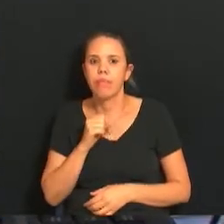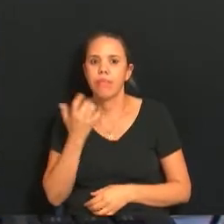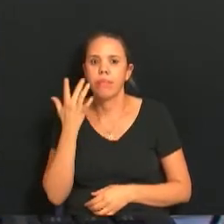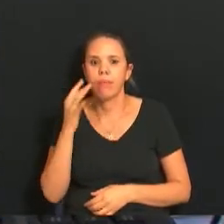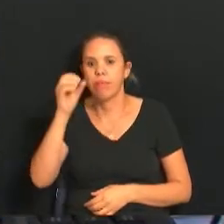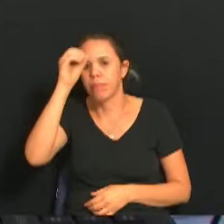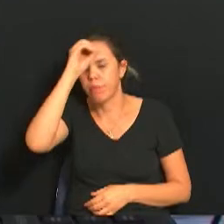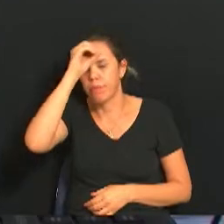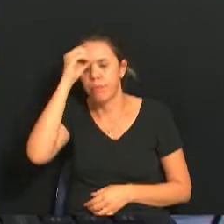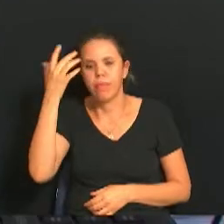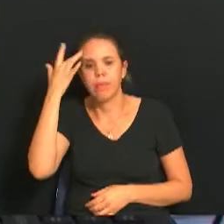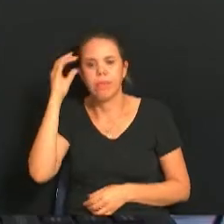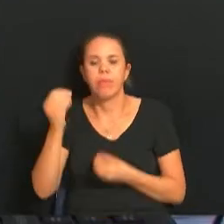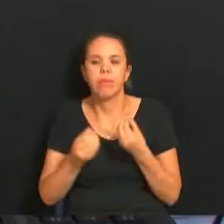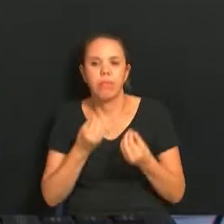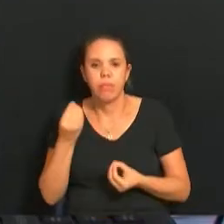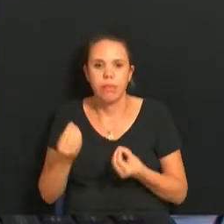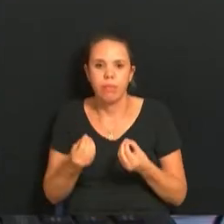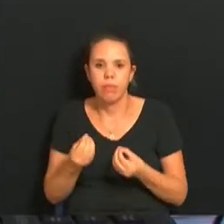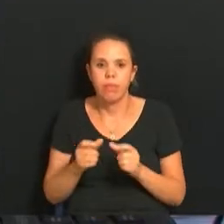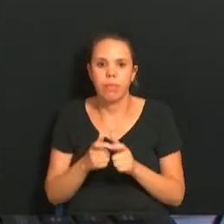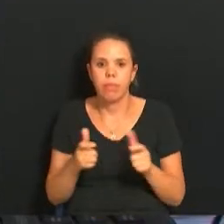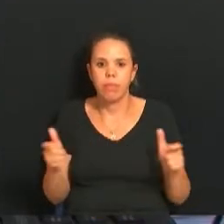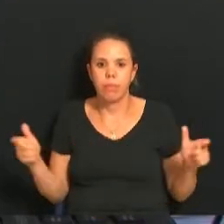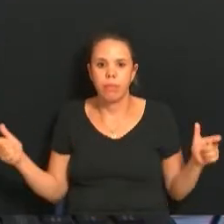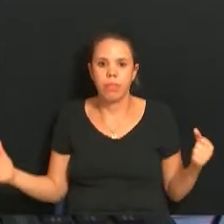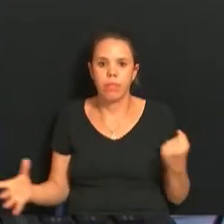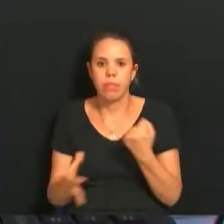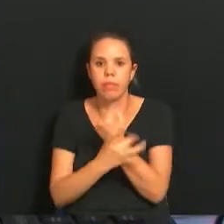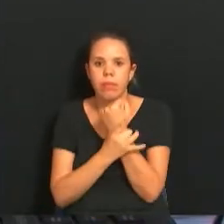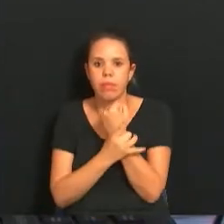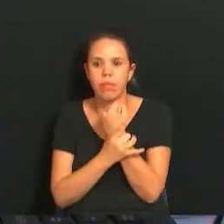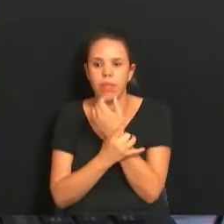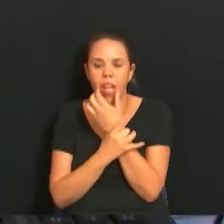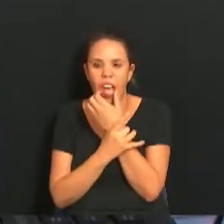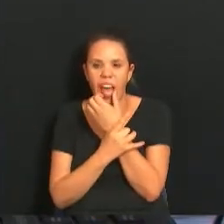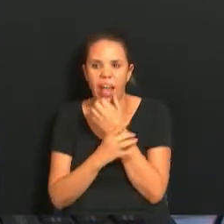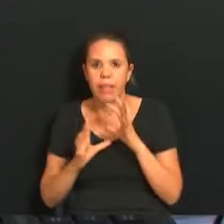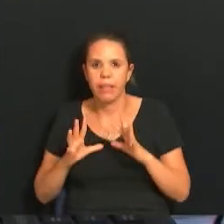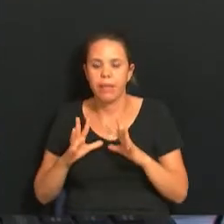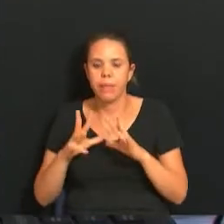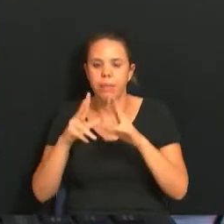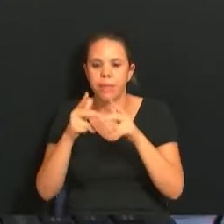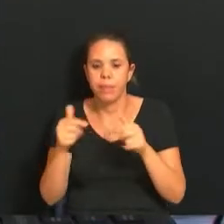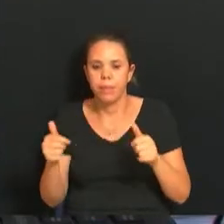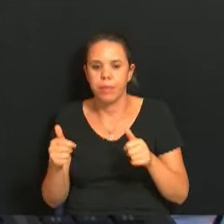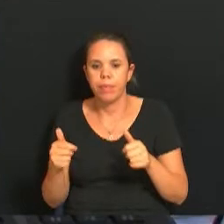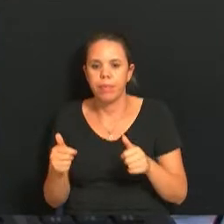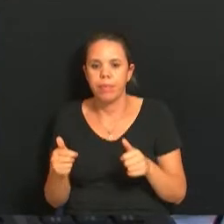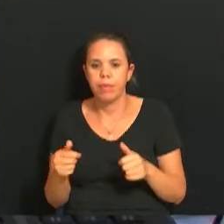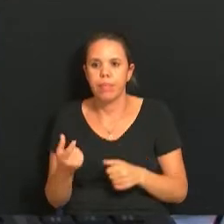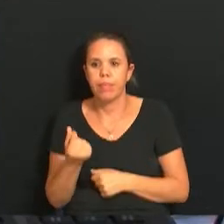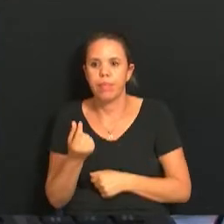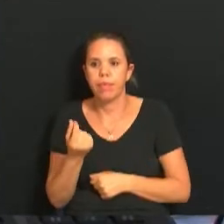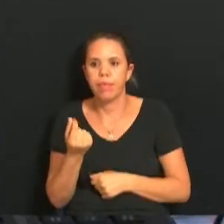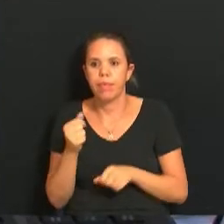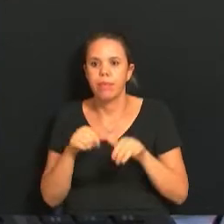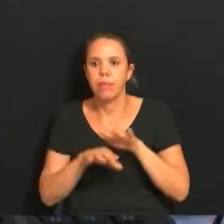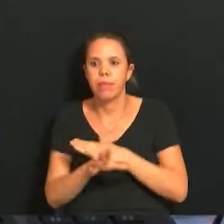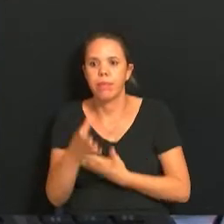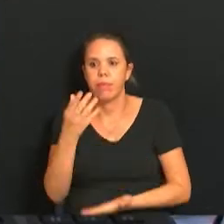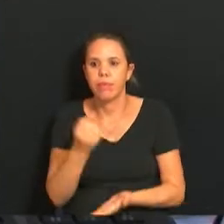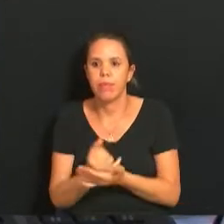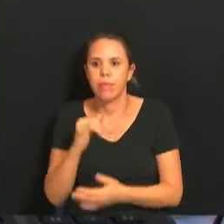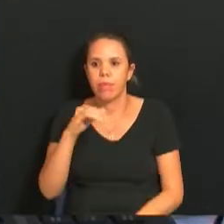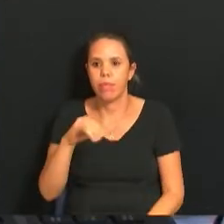não soubemos realmente, mas é para aumentar o nível de segurança. Tá? E com todas essas também do dinheiro guardado, do